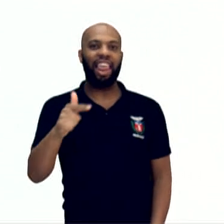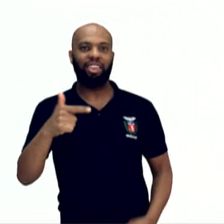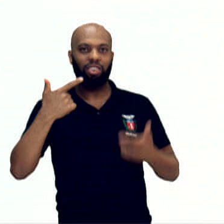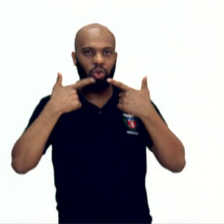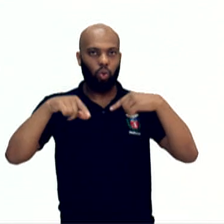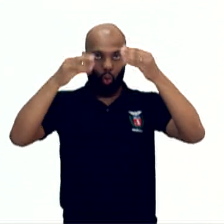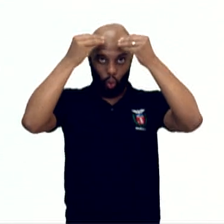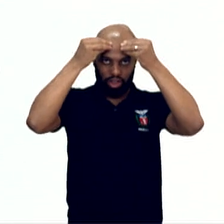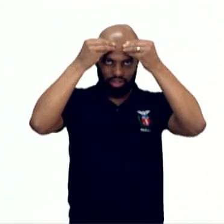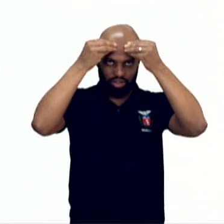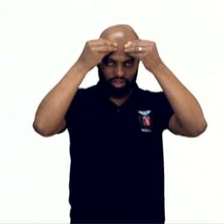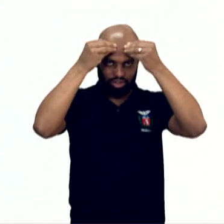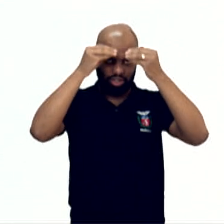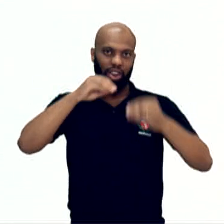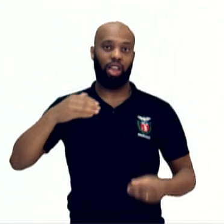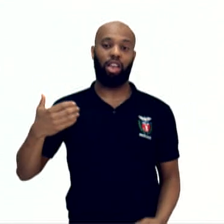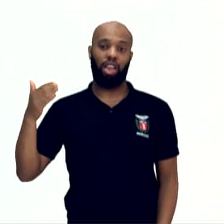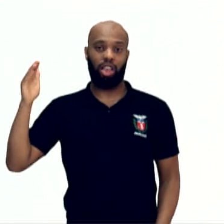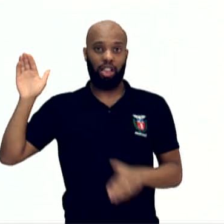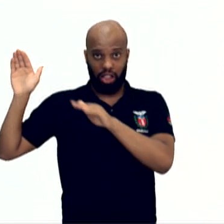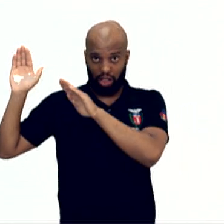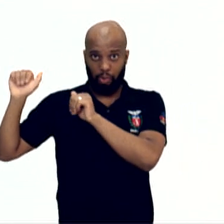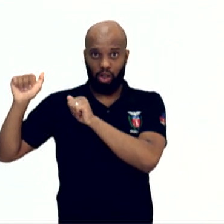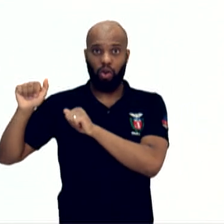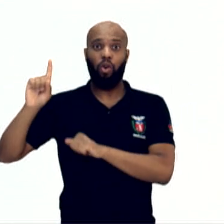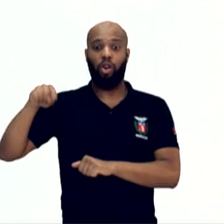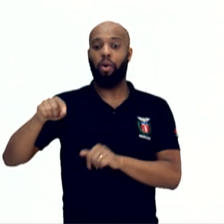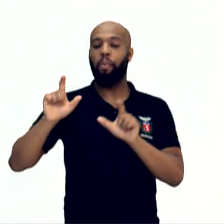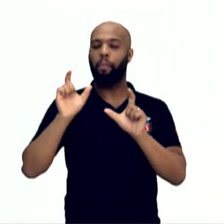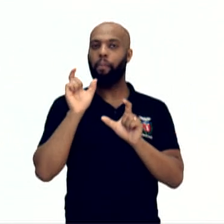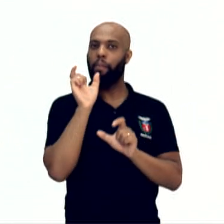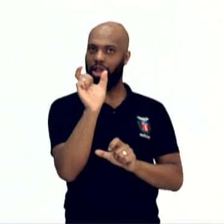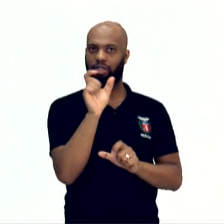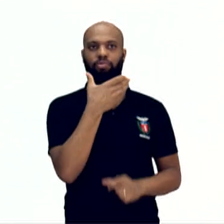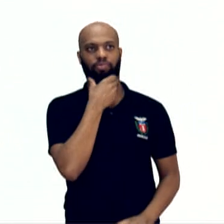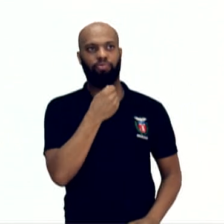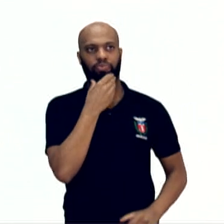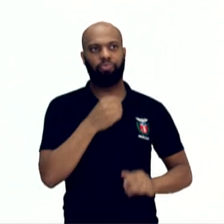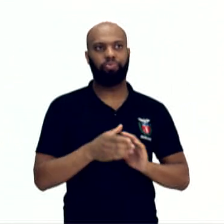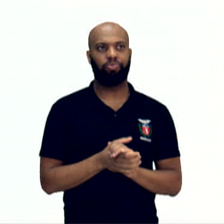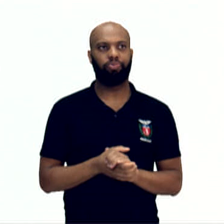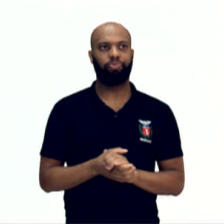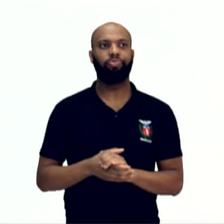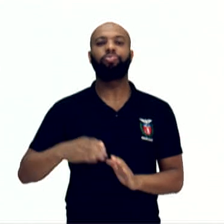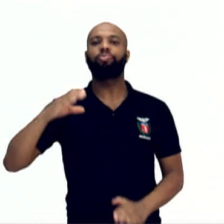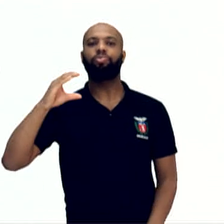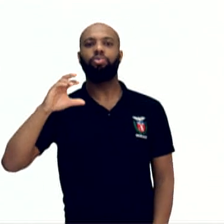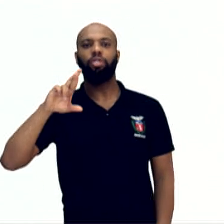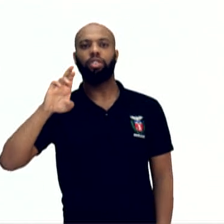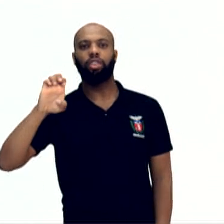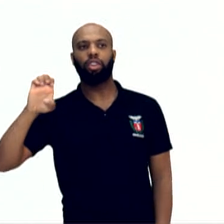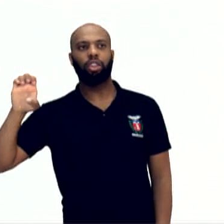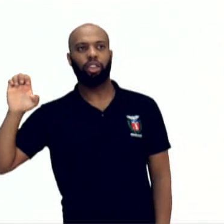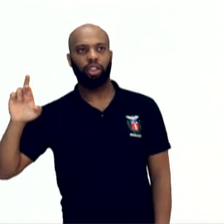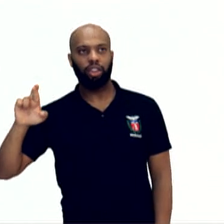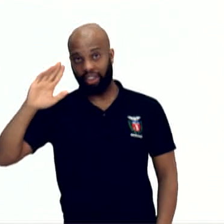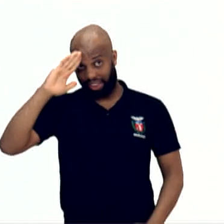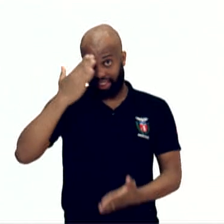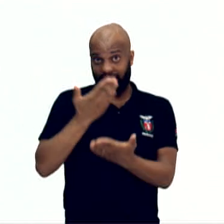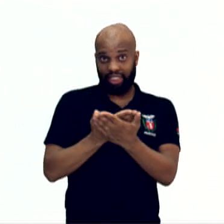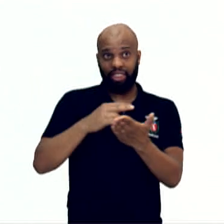escrever. Solemos, do verbo soler, costumar, acostumamos. Crer,